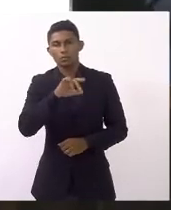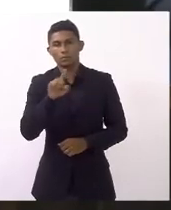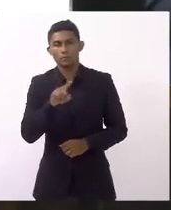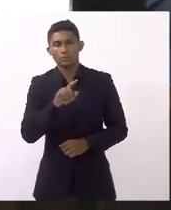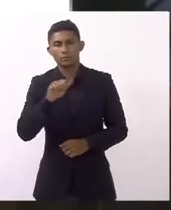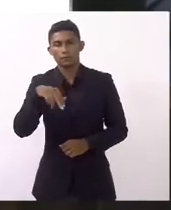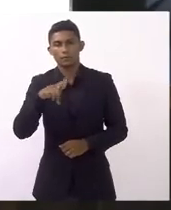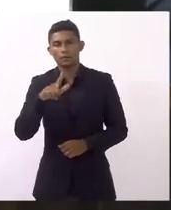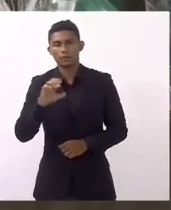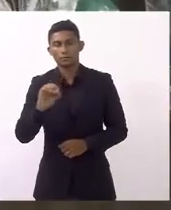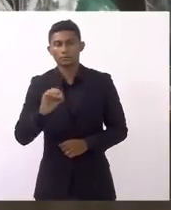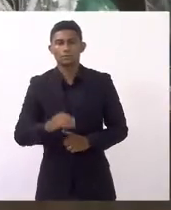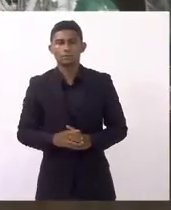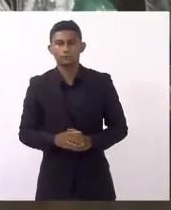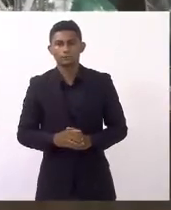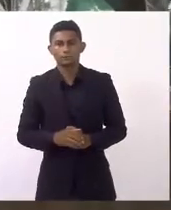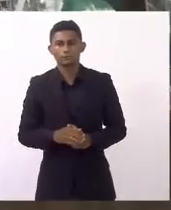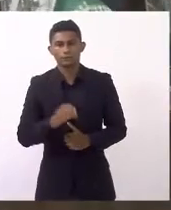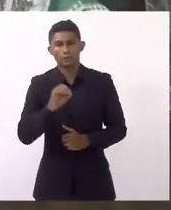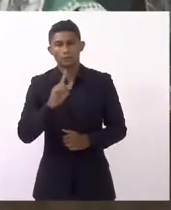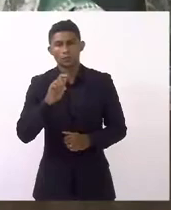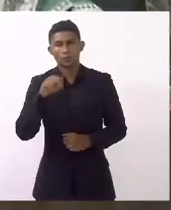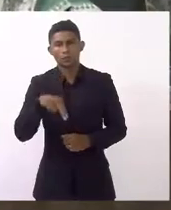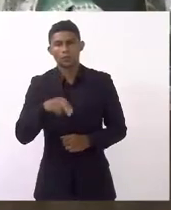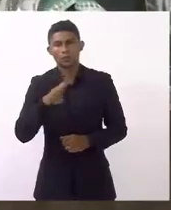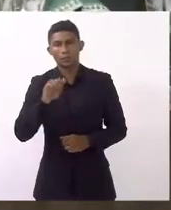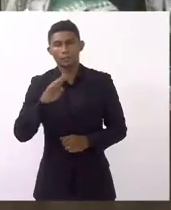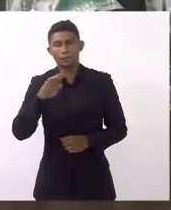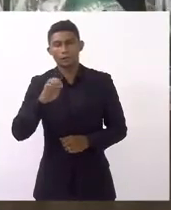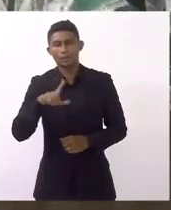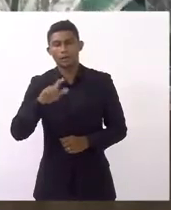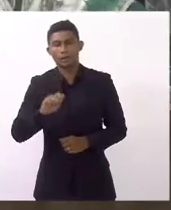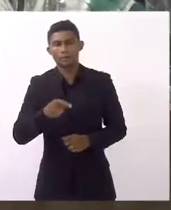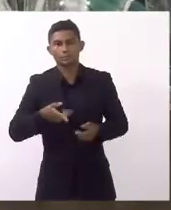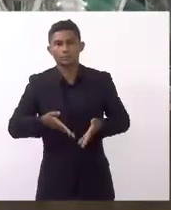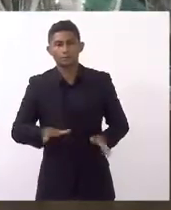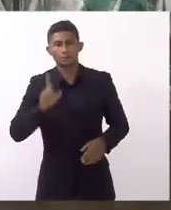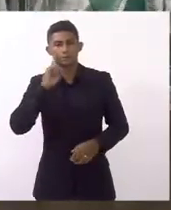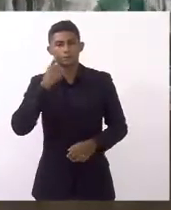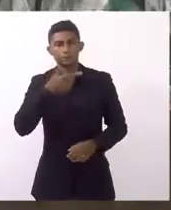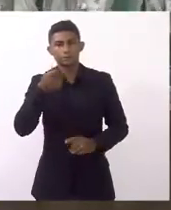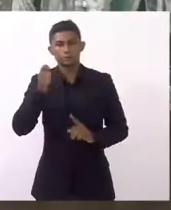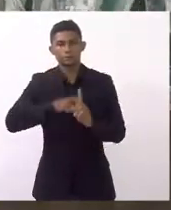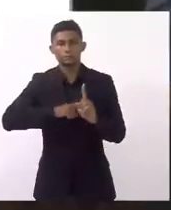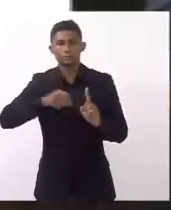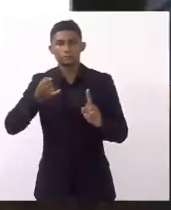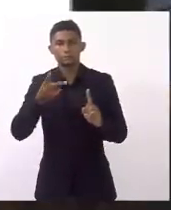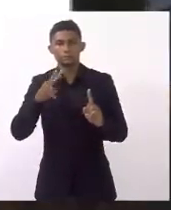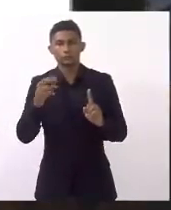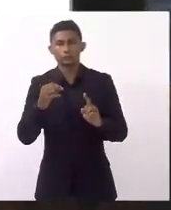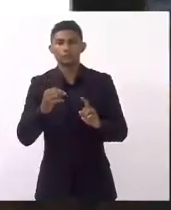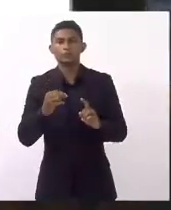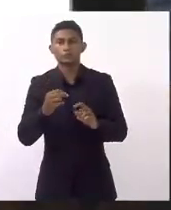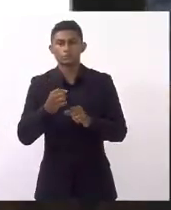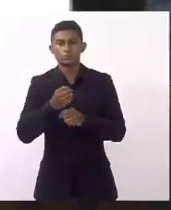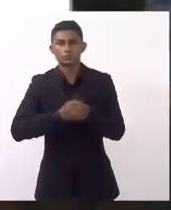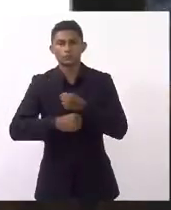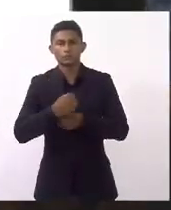Silva Ogan bambala nasceu e 21 de junho de